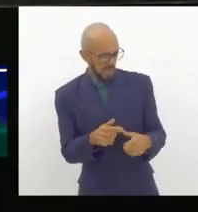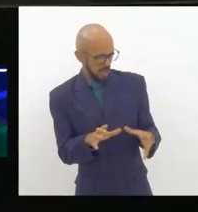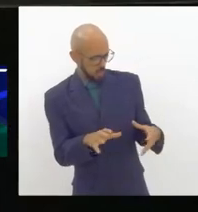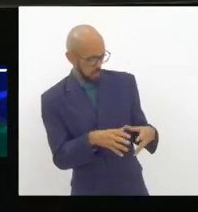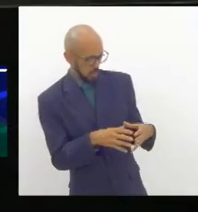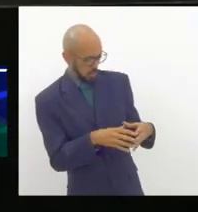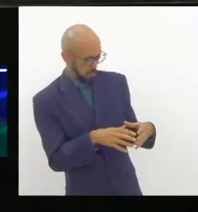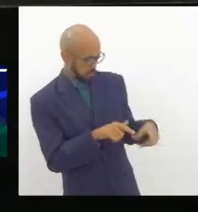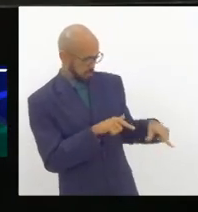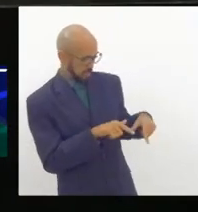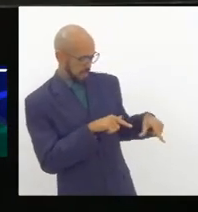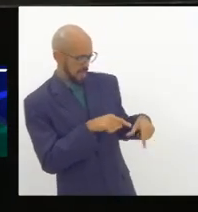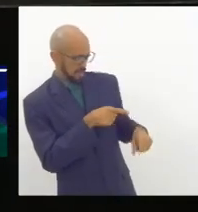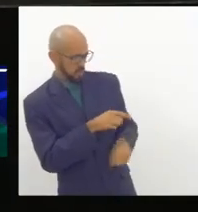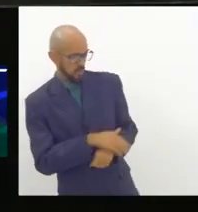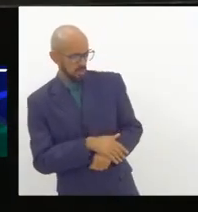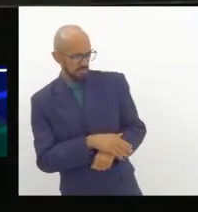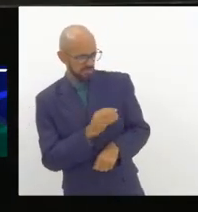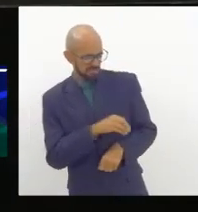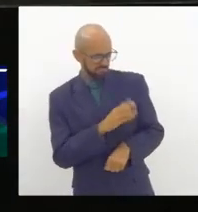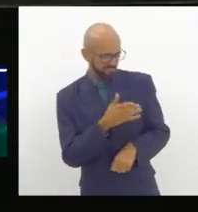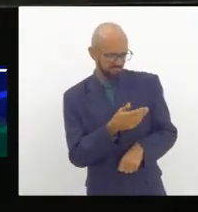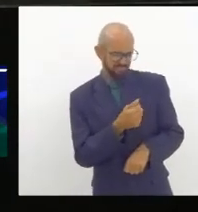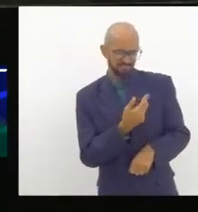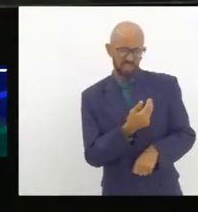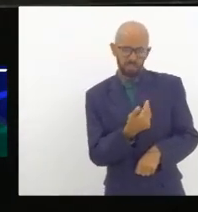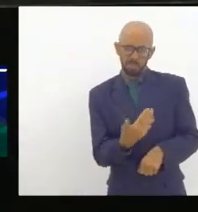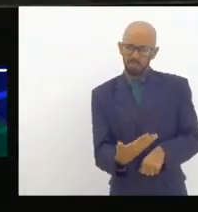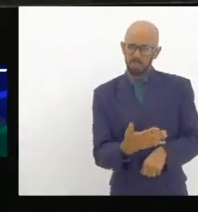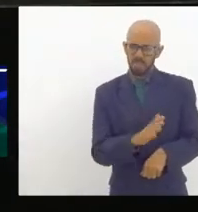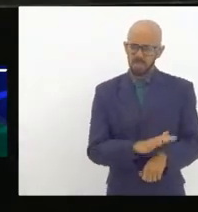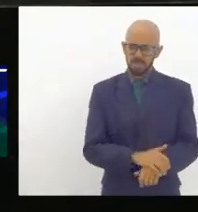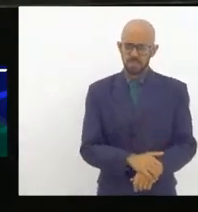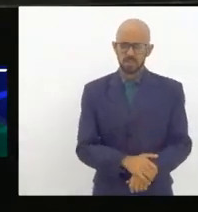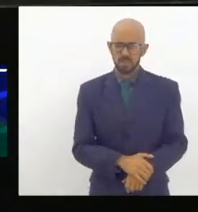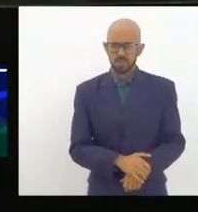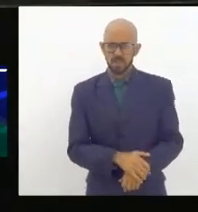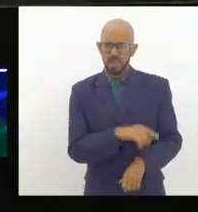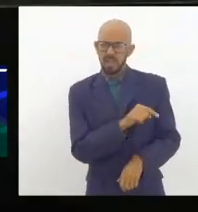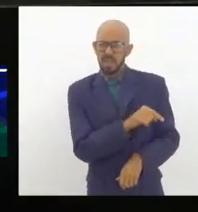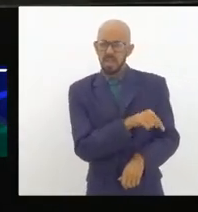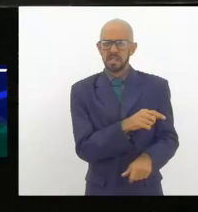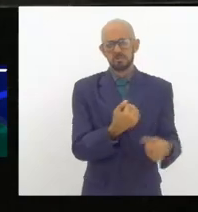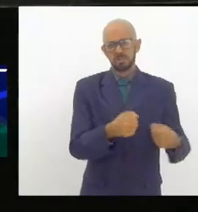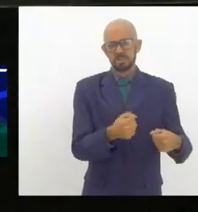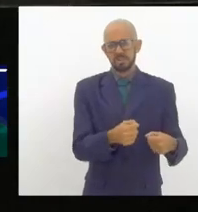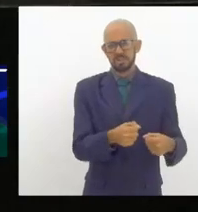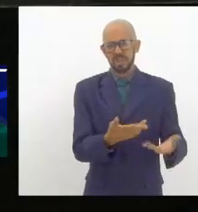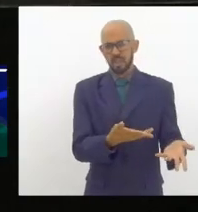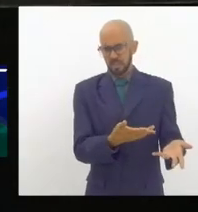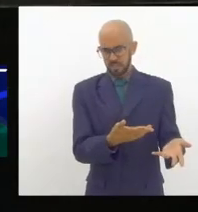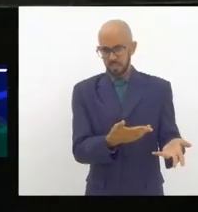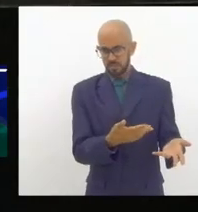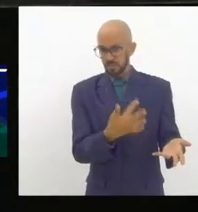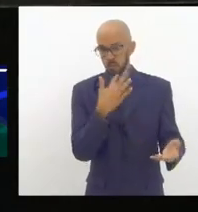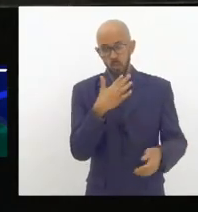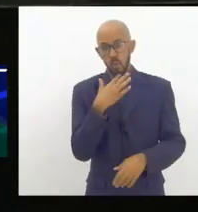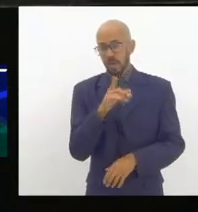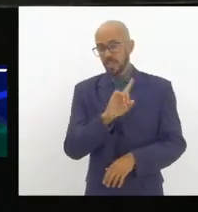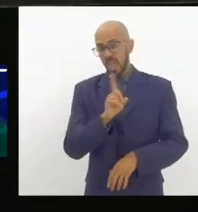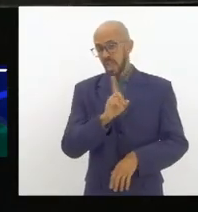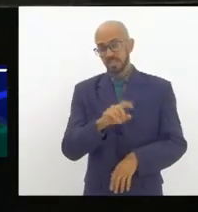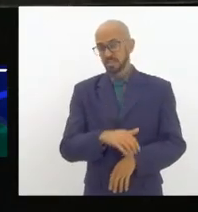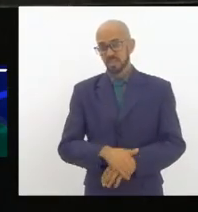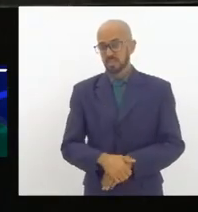mais aquela de eleição vai começar daqui a pouco é um monte de historinha de Boitatá da Carochinha aqui o trabalhador precisa aí não conhece ali da do